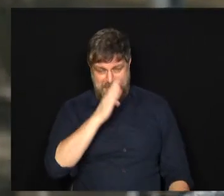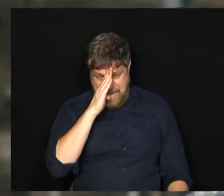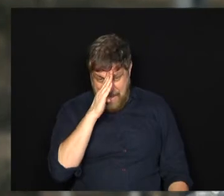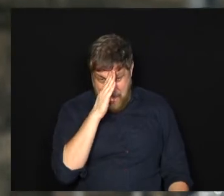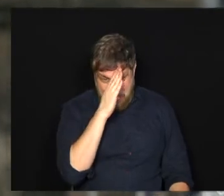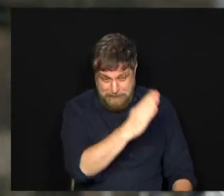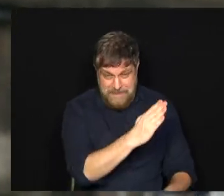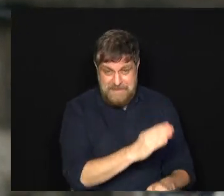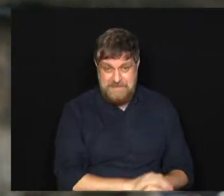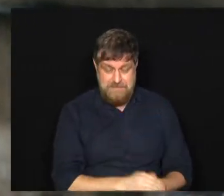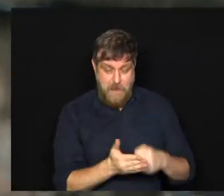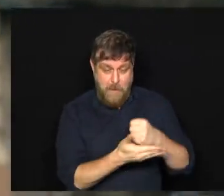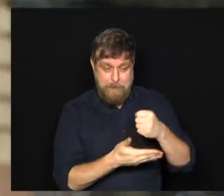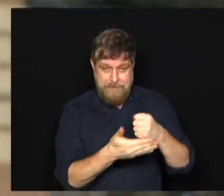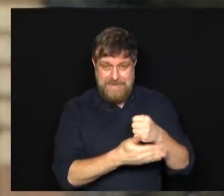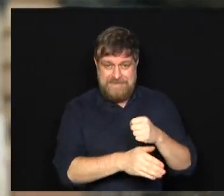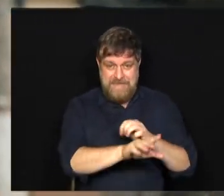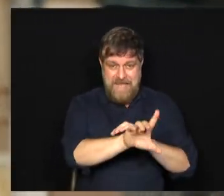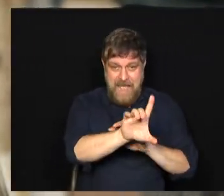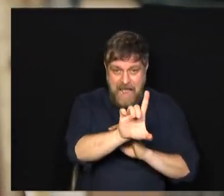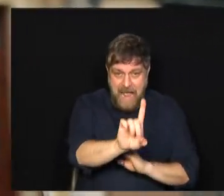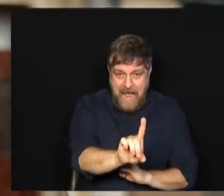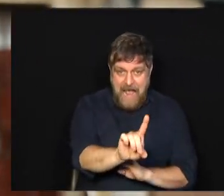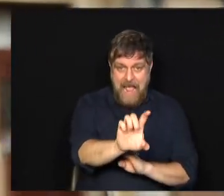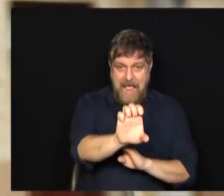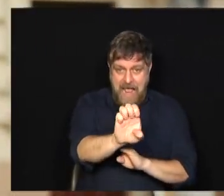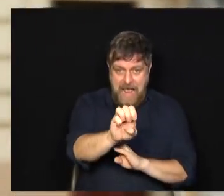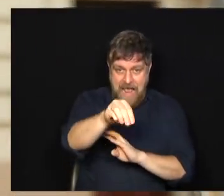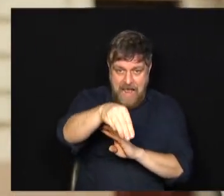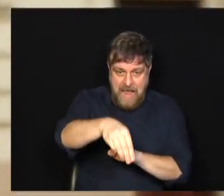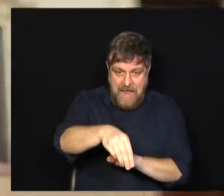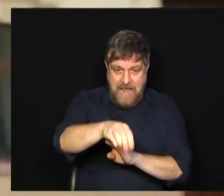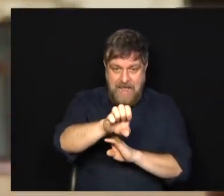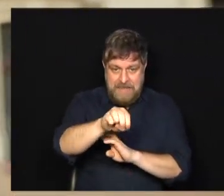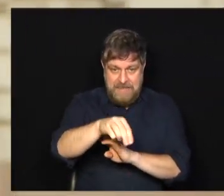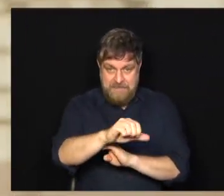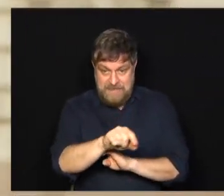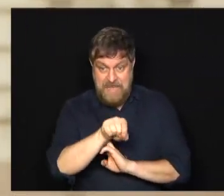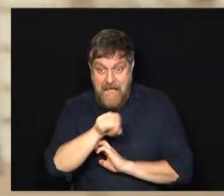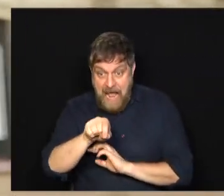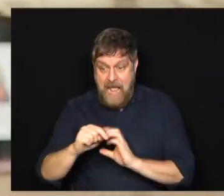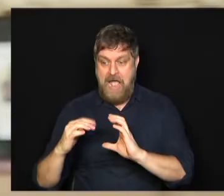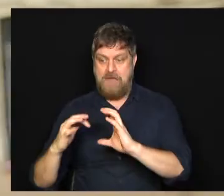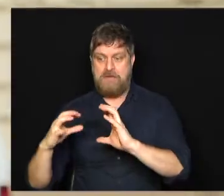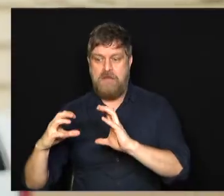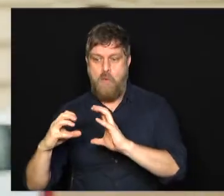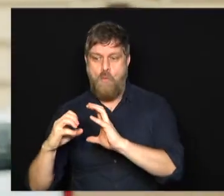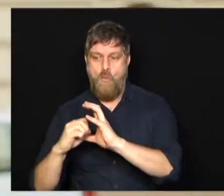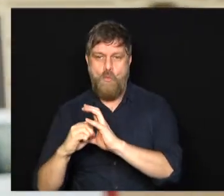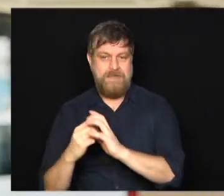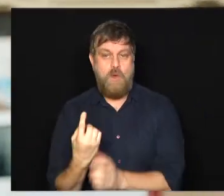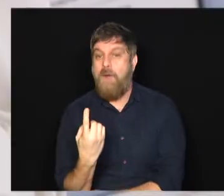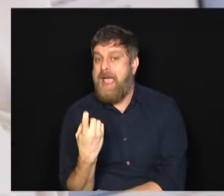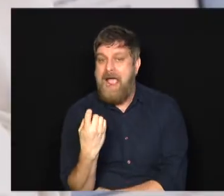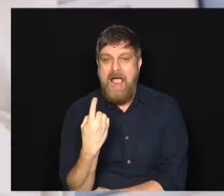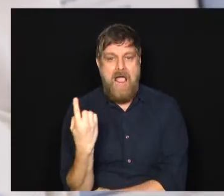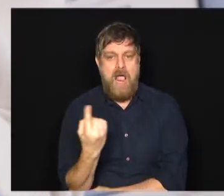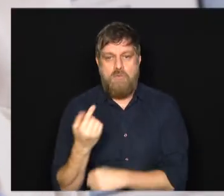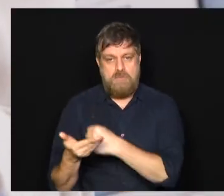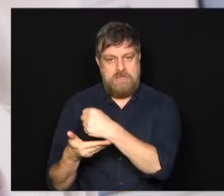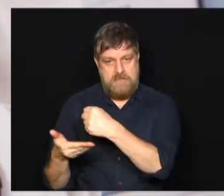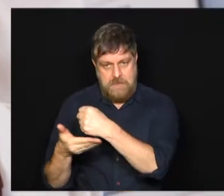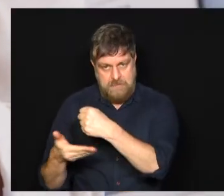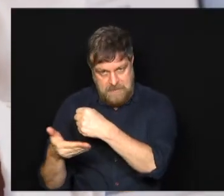de demência na população é a doença de Alzheimer, mas a doença de Alzheimer não é a única causa,